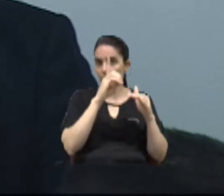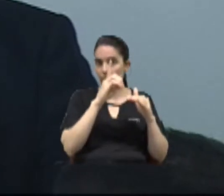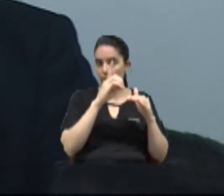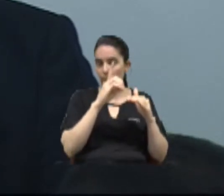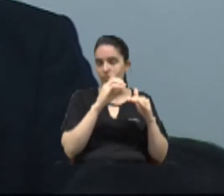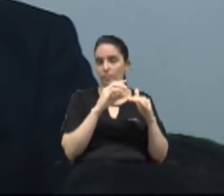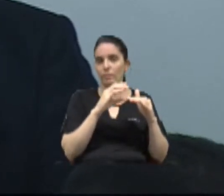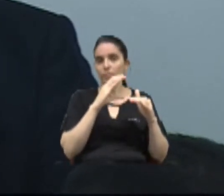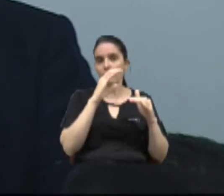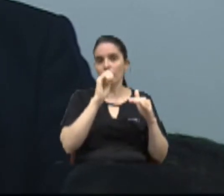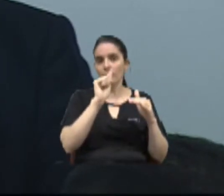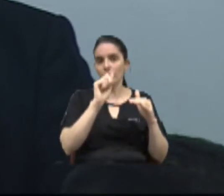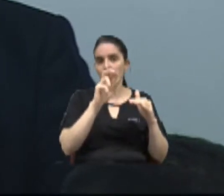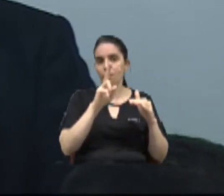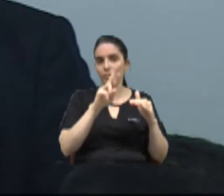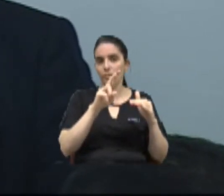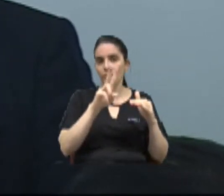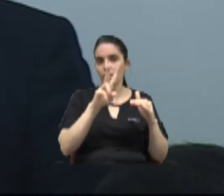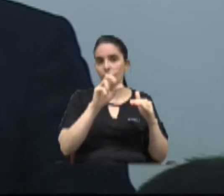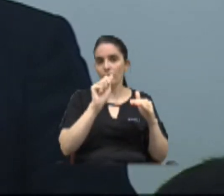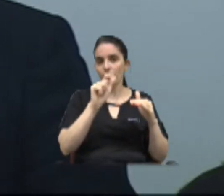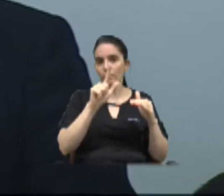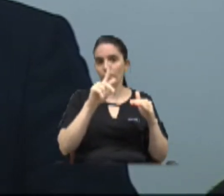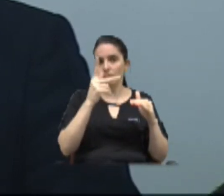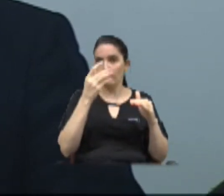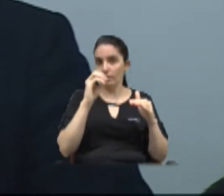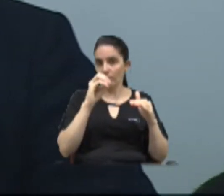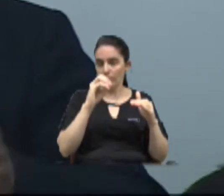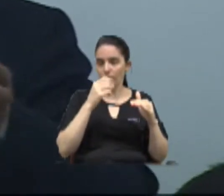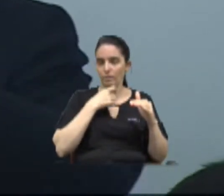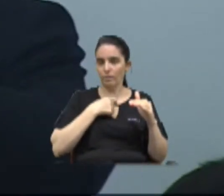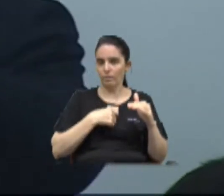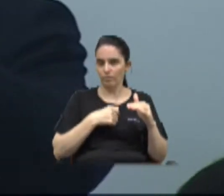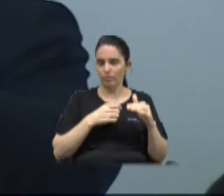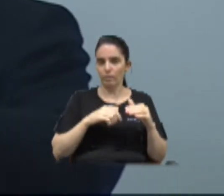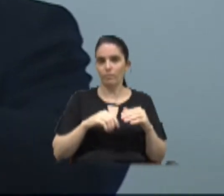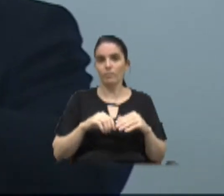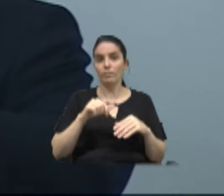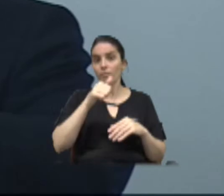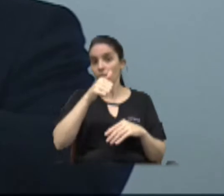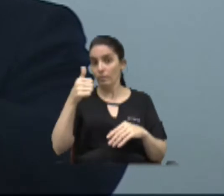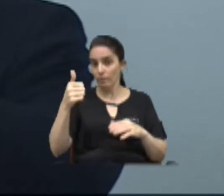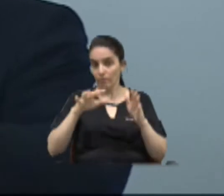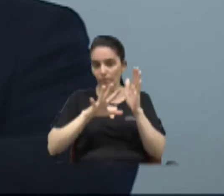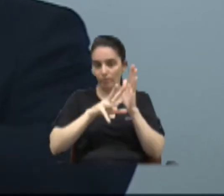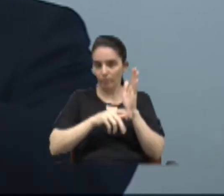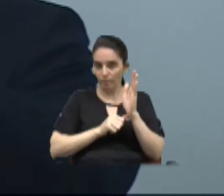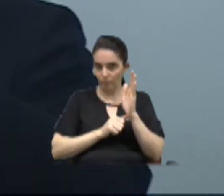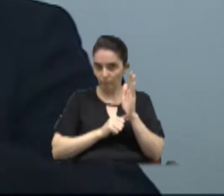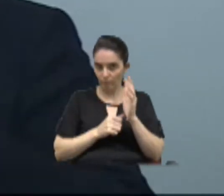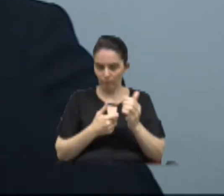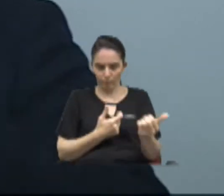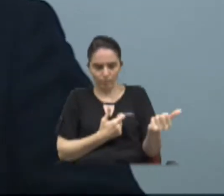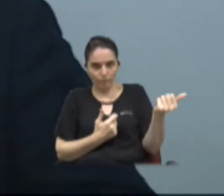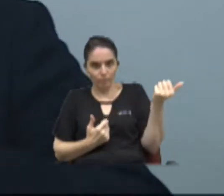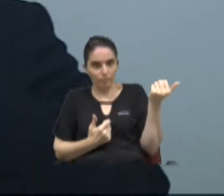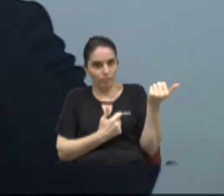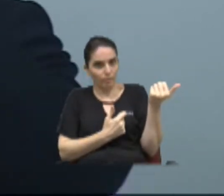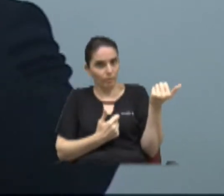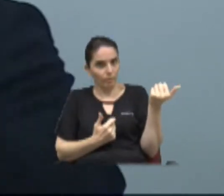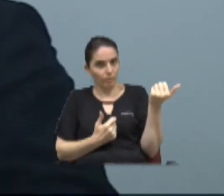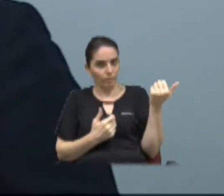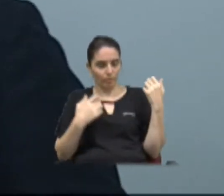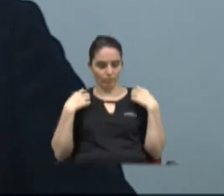que houve um assalto por 11 marginais, fuzil, roupa,